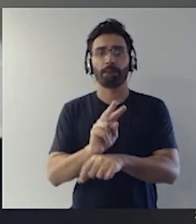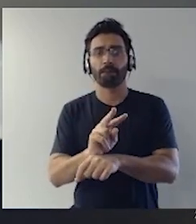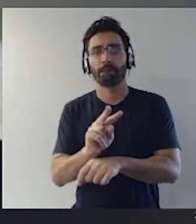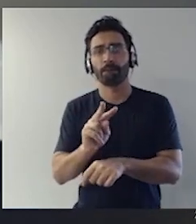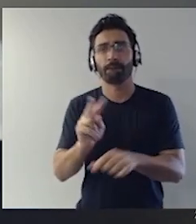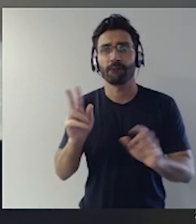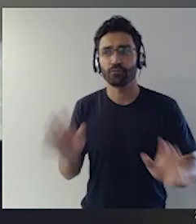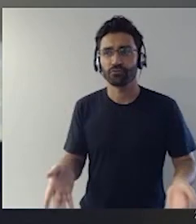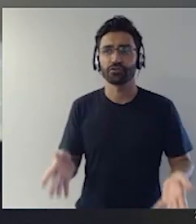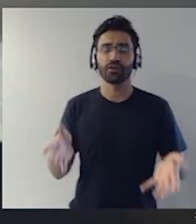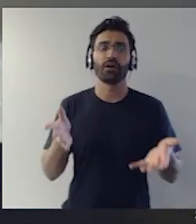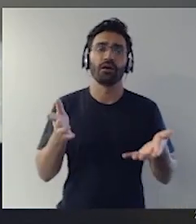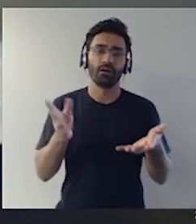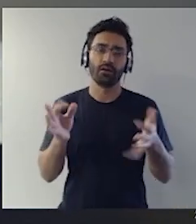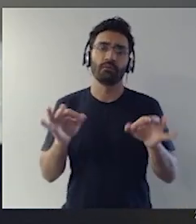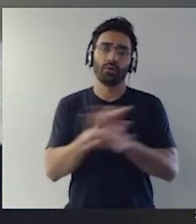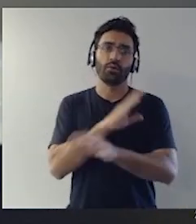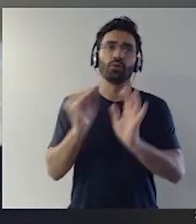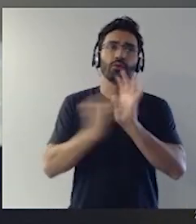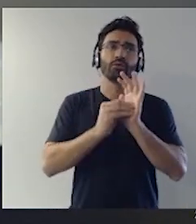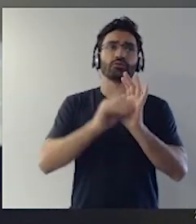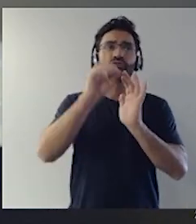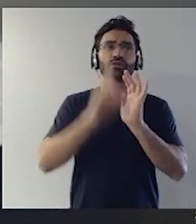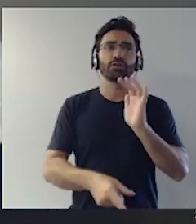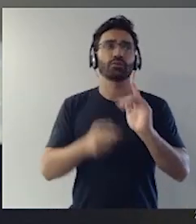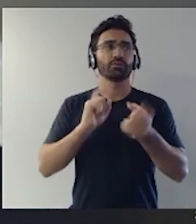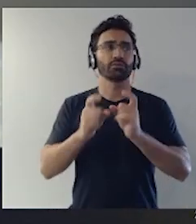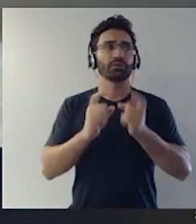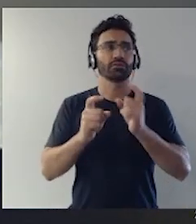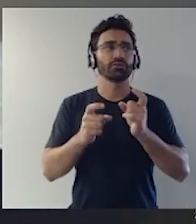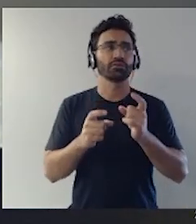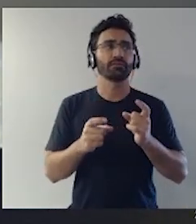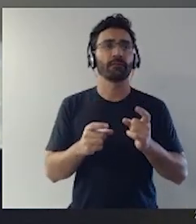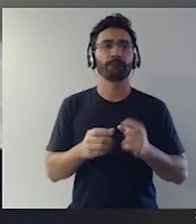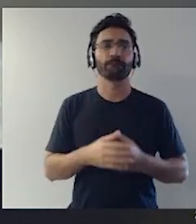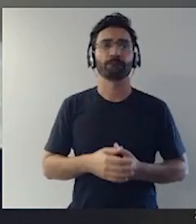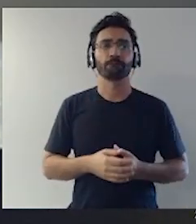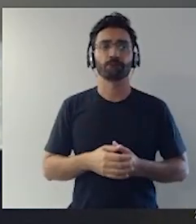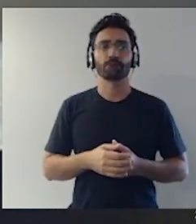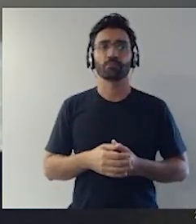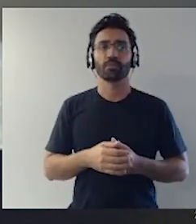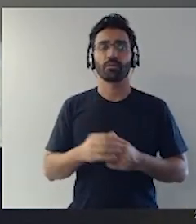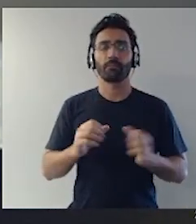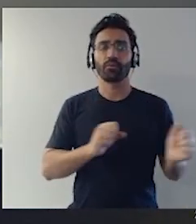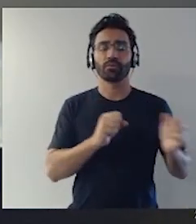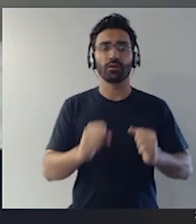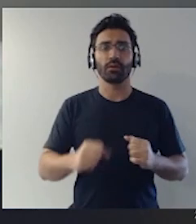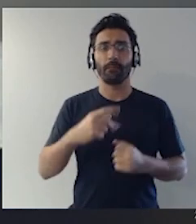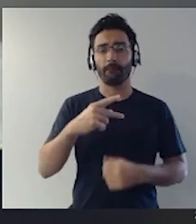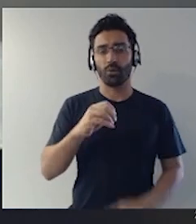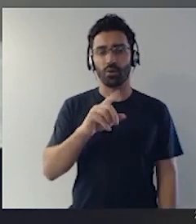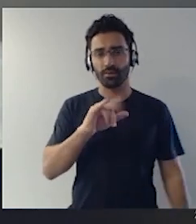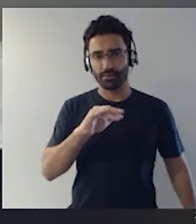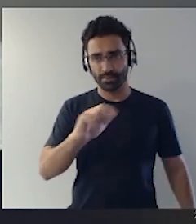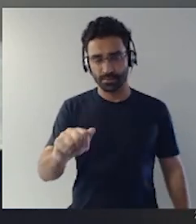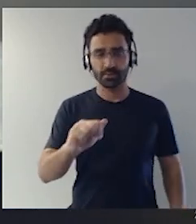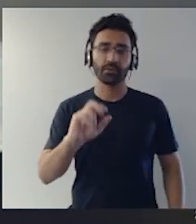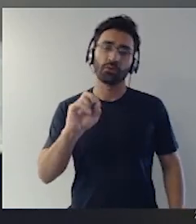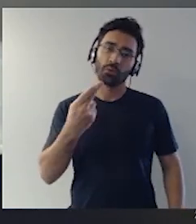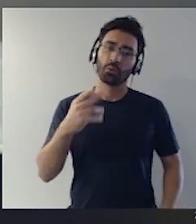já consolidado do direito administrativo sancionador para o poder de polícia, ou para as medidas